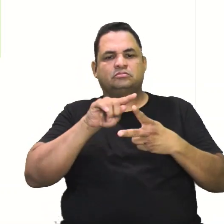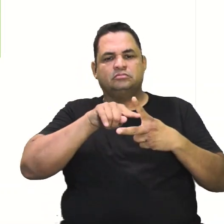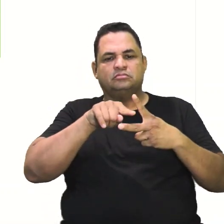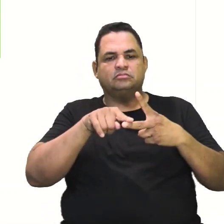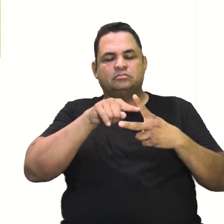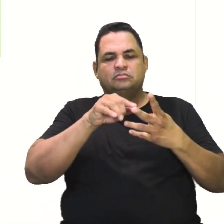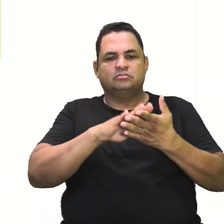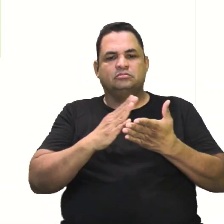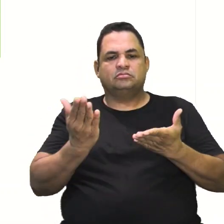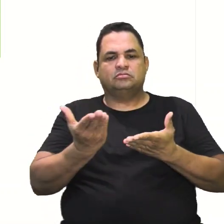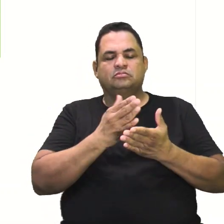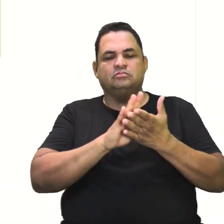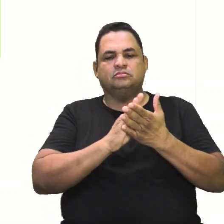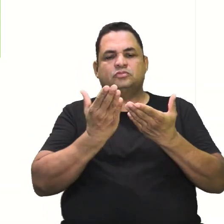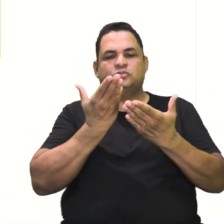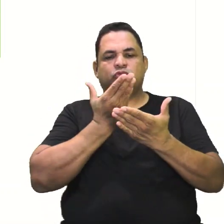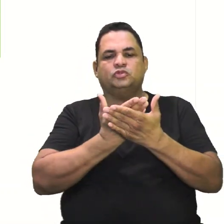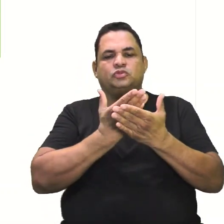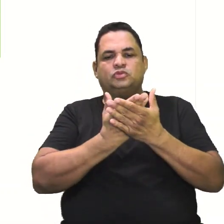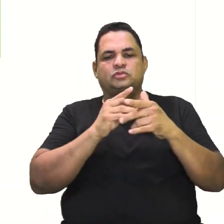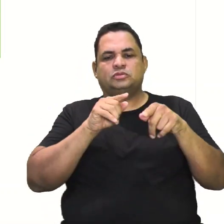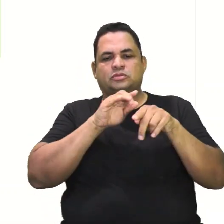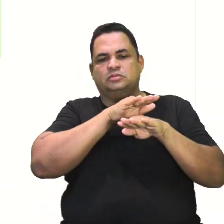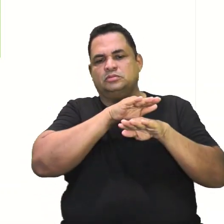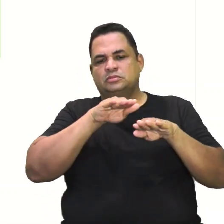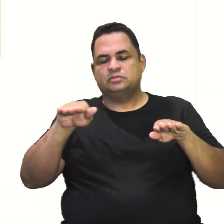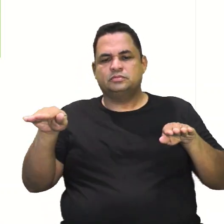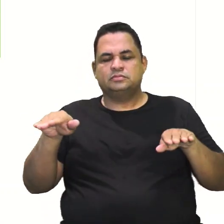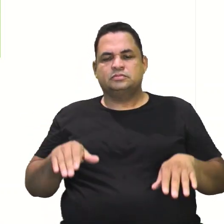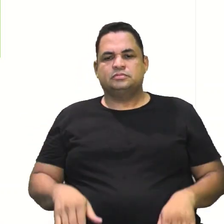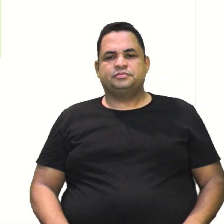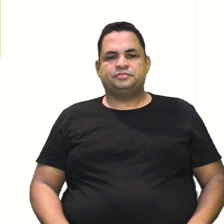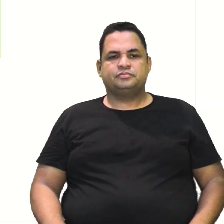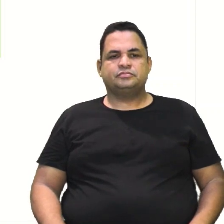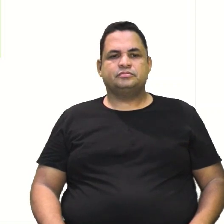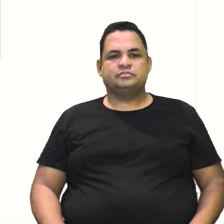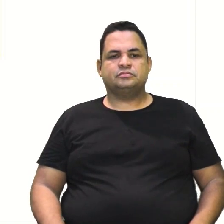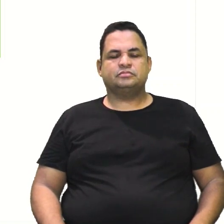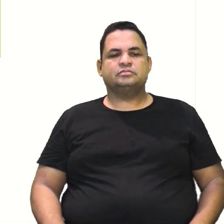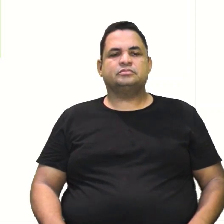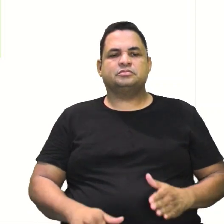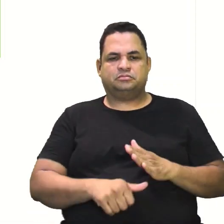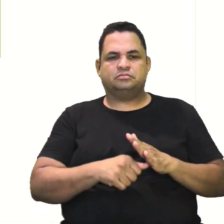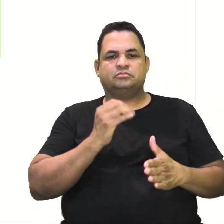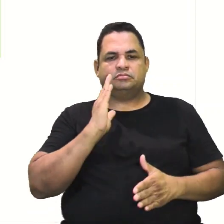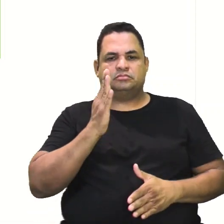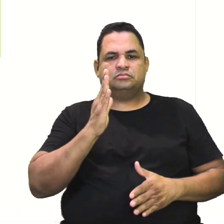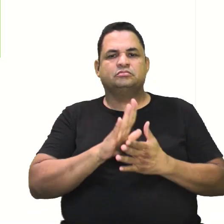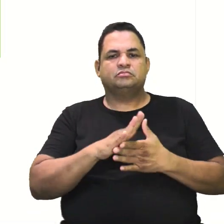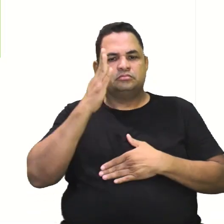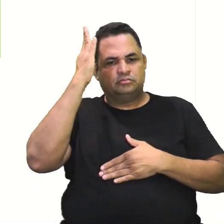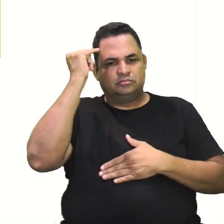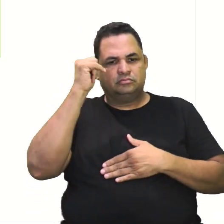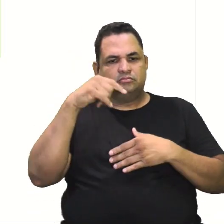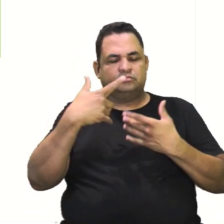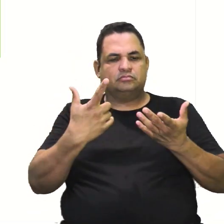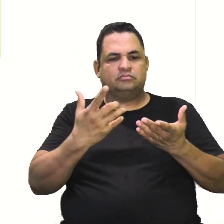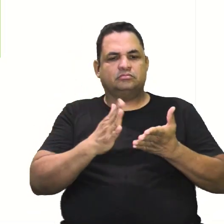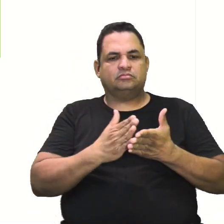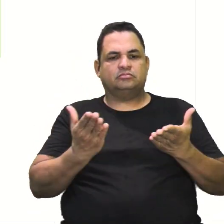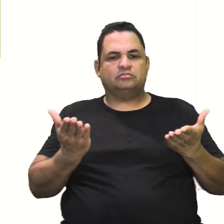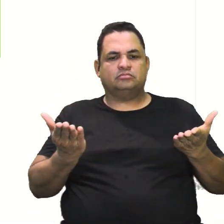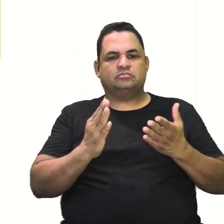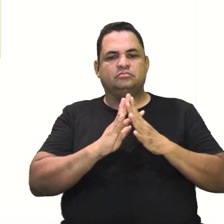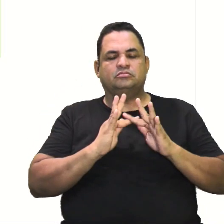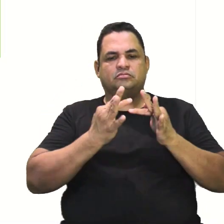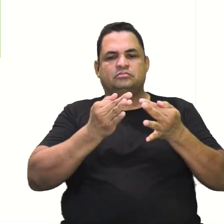anterior, agora a gente vai estudar essa partezinha aqui. E a primeira de cima já foi consolidada, né? Já pronto, já. Então hoje a